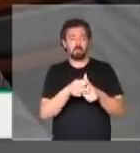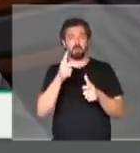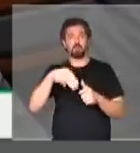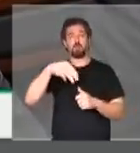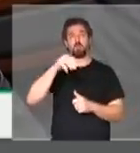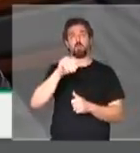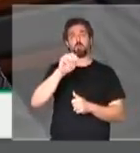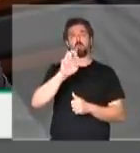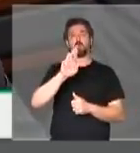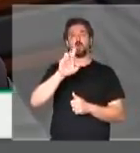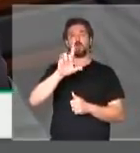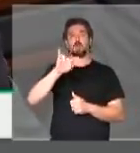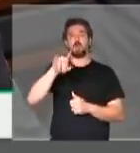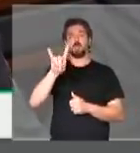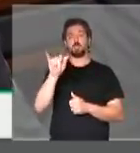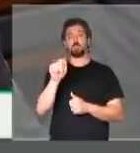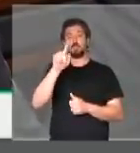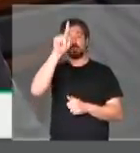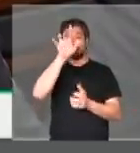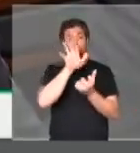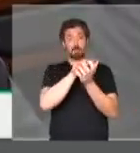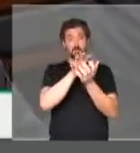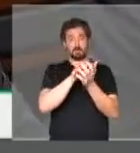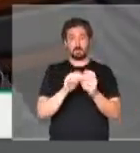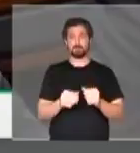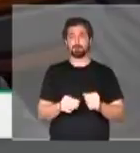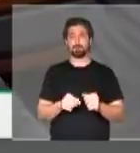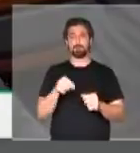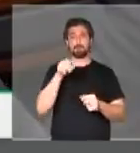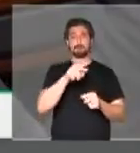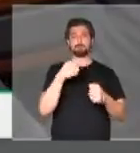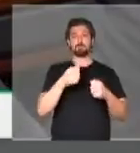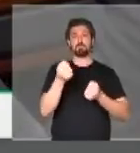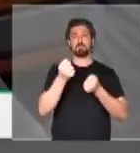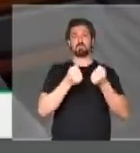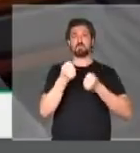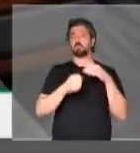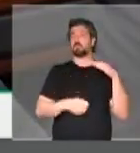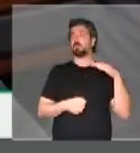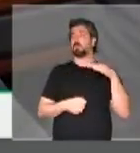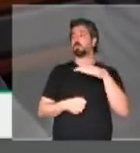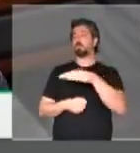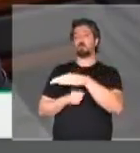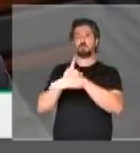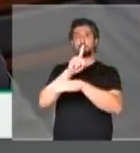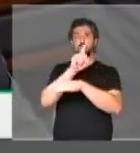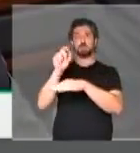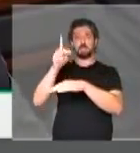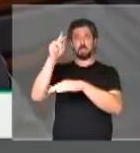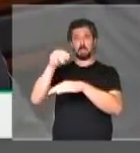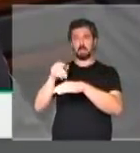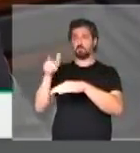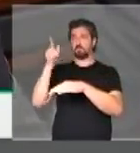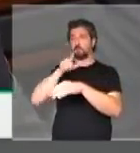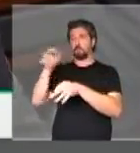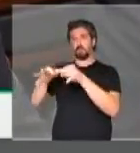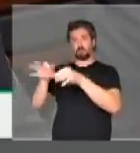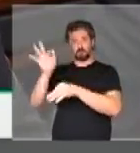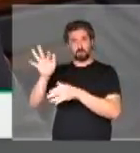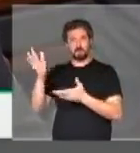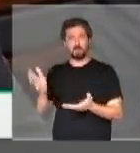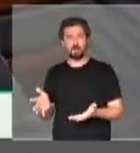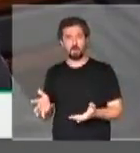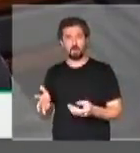como Morelândia, lá no Nordeste, lá em Pernambuco, ele vai ter que pegar um carro, andar mais de 100 quilômetros para chegar a uma vara